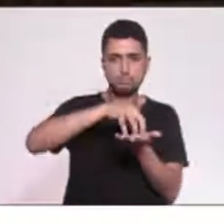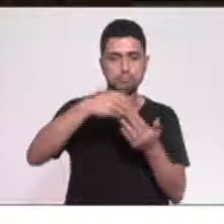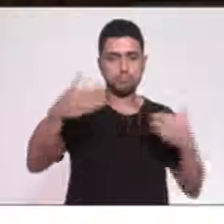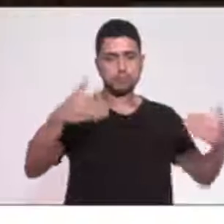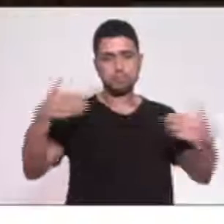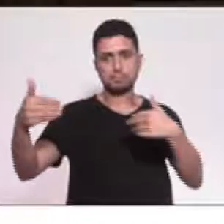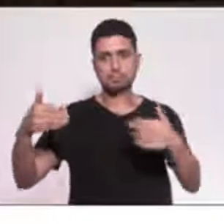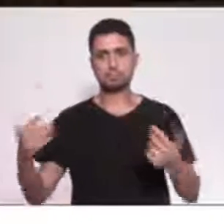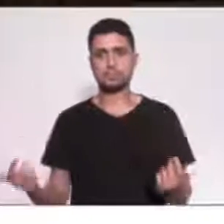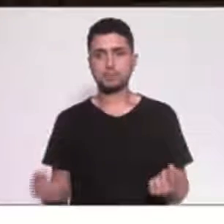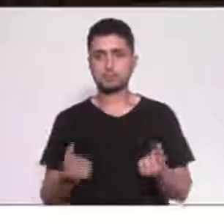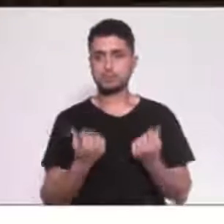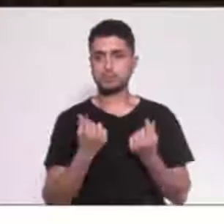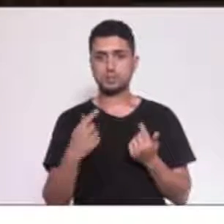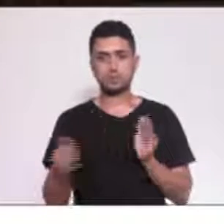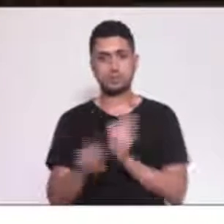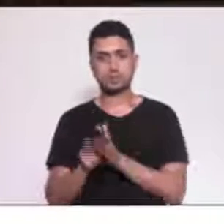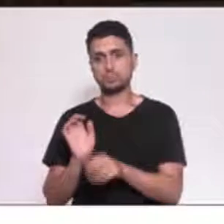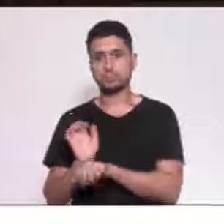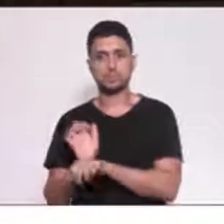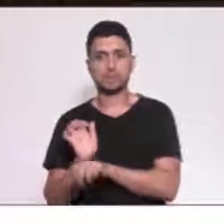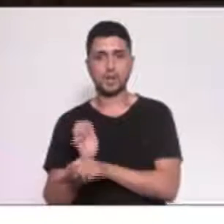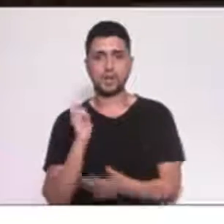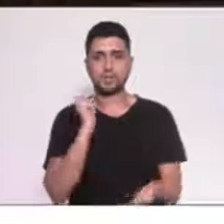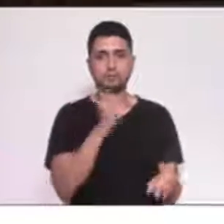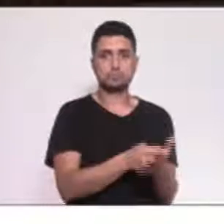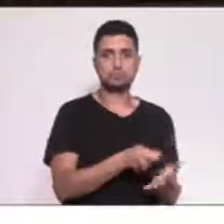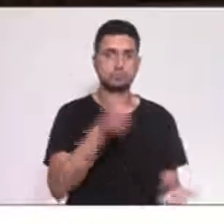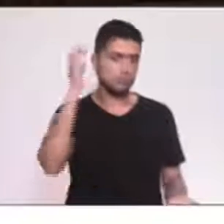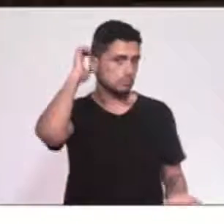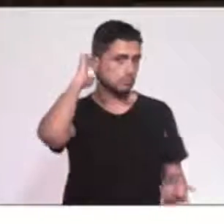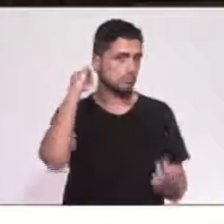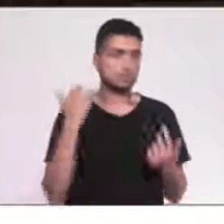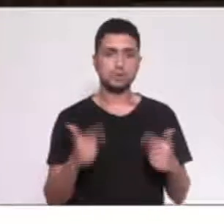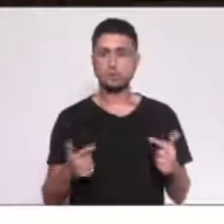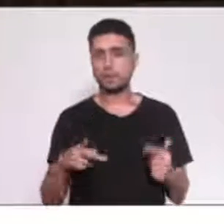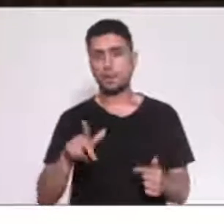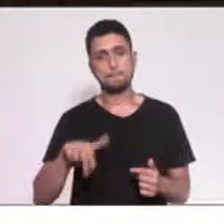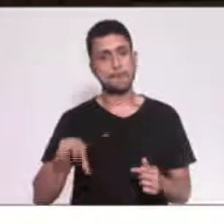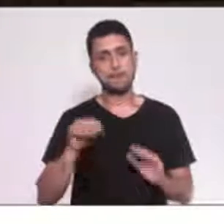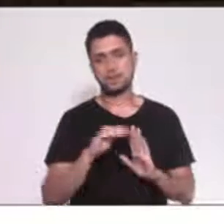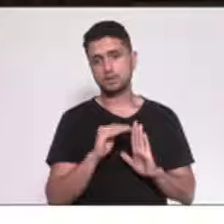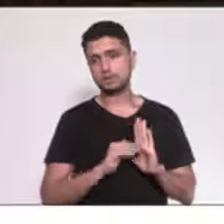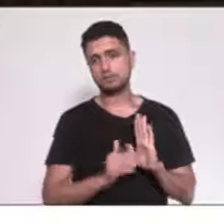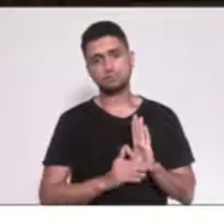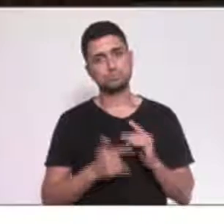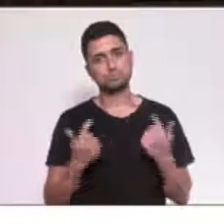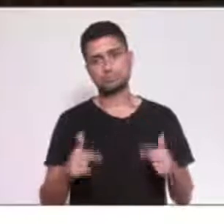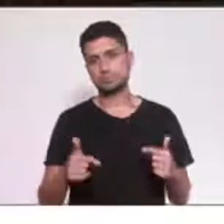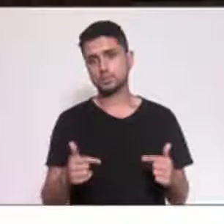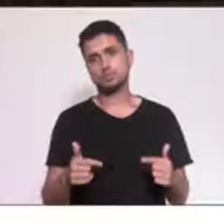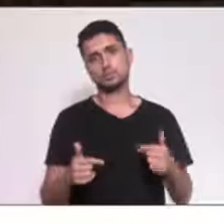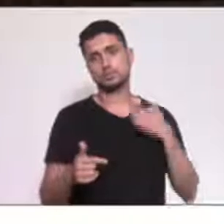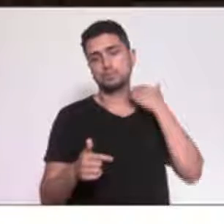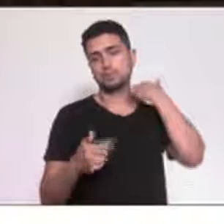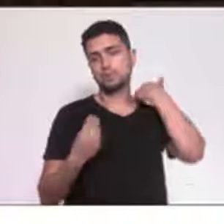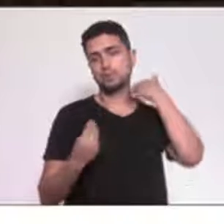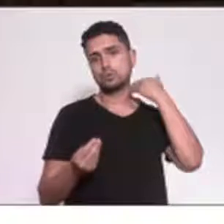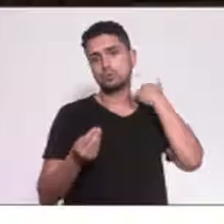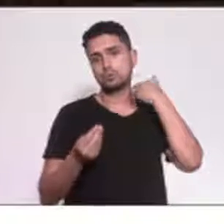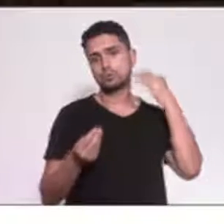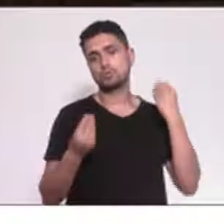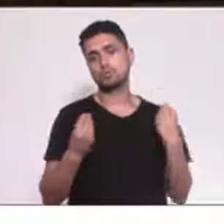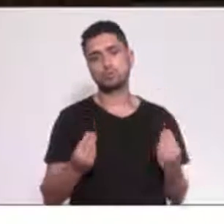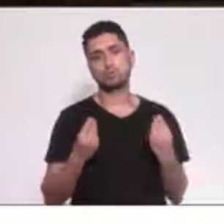Portanto, assim, um debate importante, e nós não temos planejamento estratégico no Estado para lidar com isso. Como que o Estado do Rio de